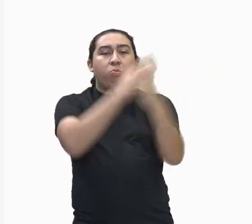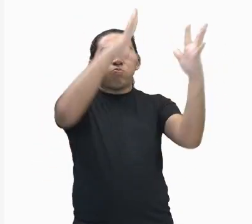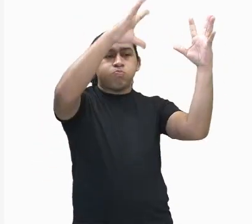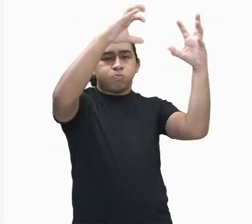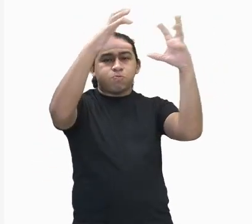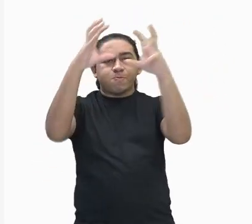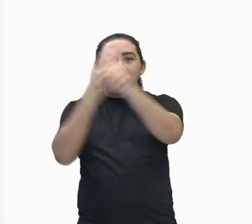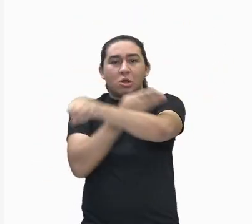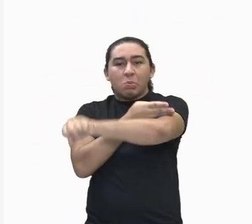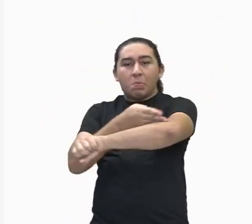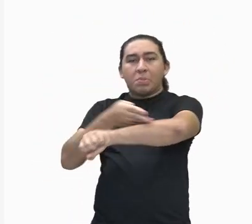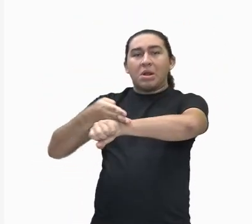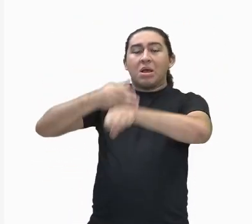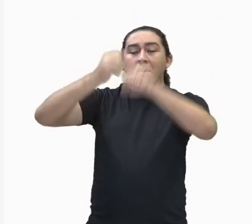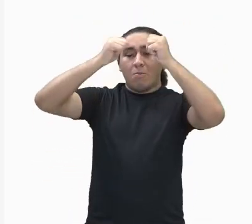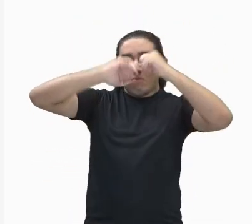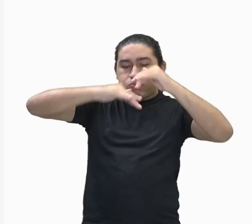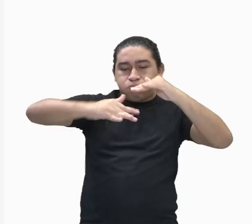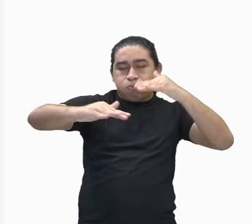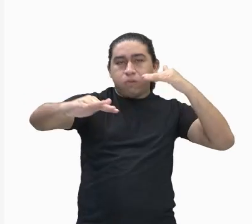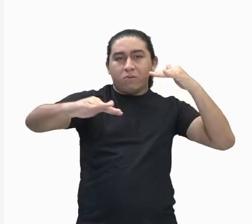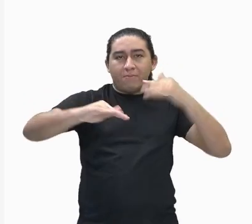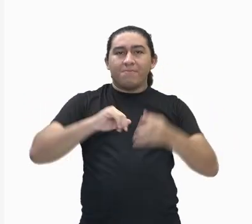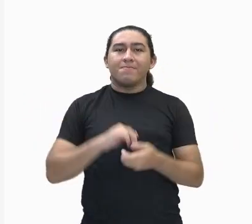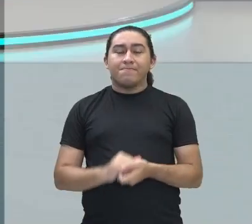brancas e amplidão vestindo.